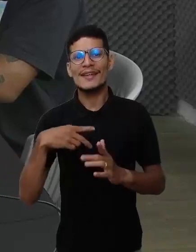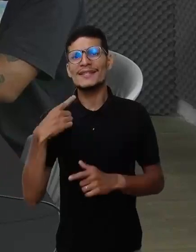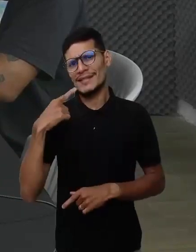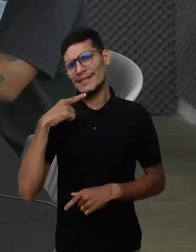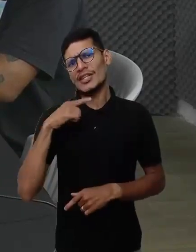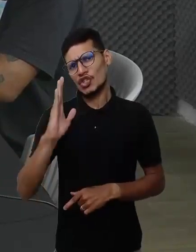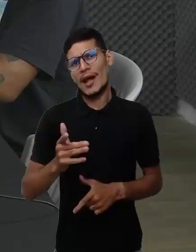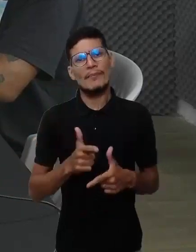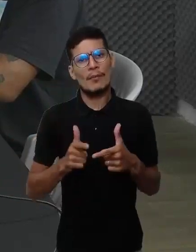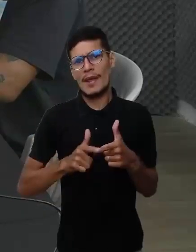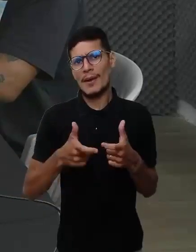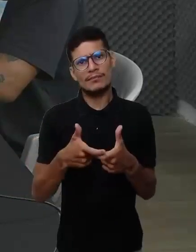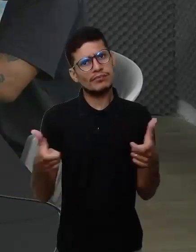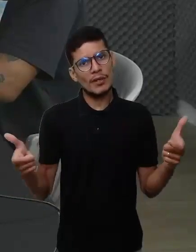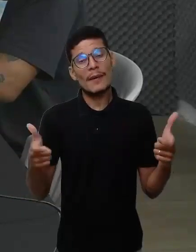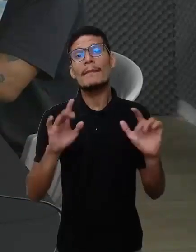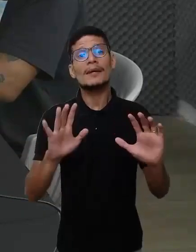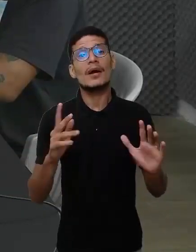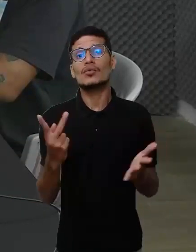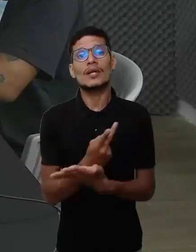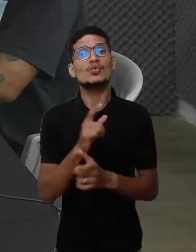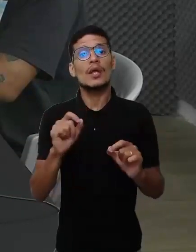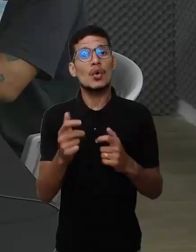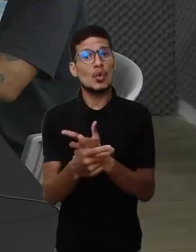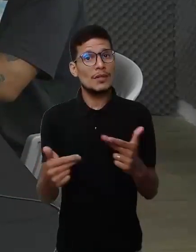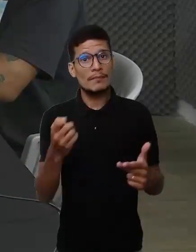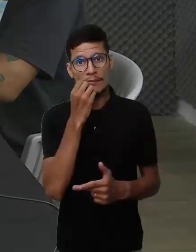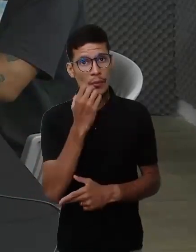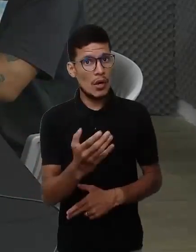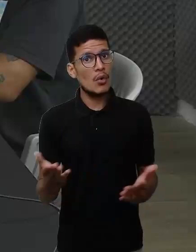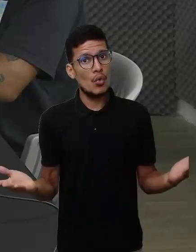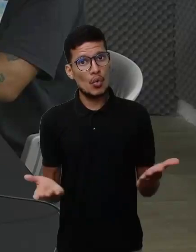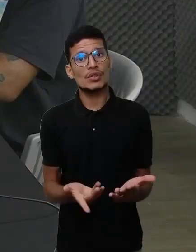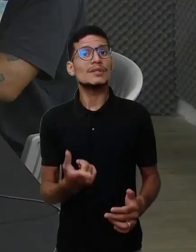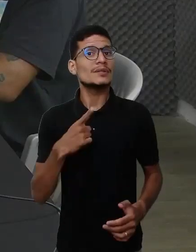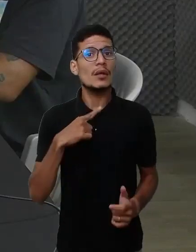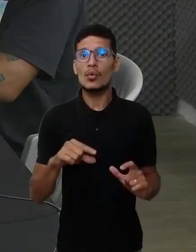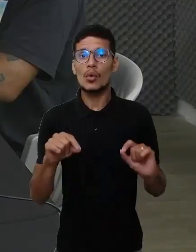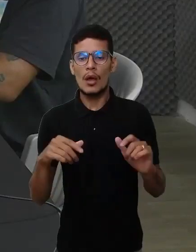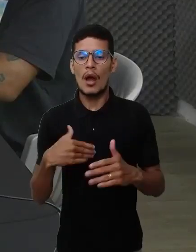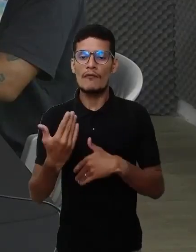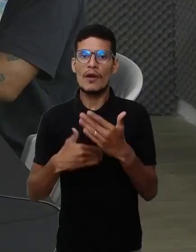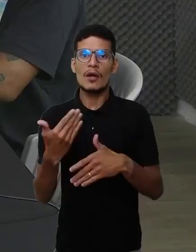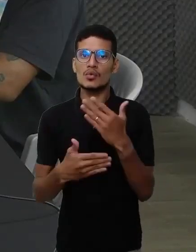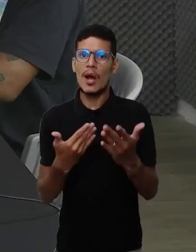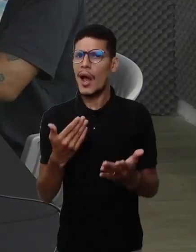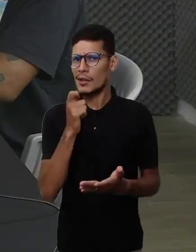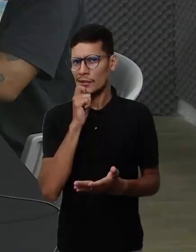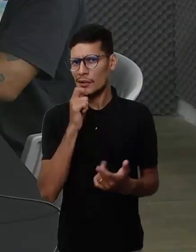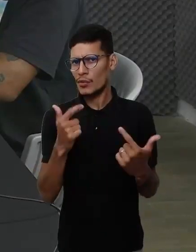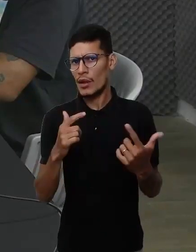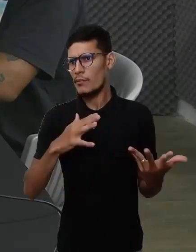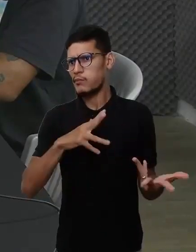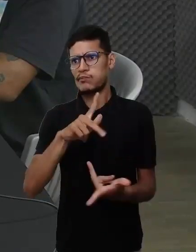grande. E aí, o que é que acontece com uma coisa que foi boa? Hoje a gente tem um avanço, ainda não tem uma